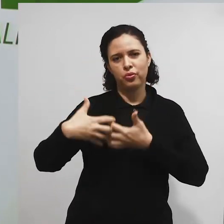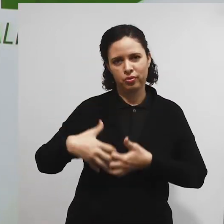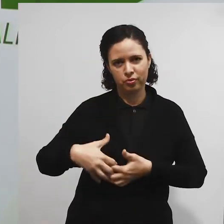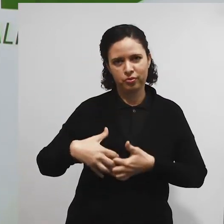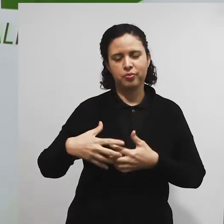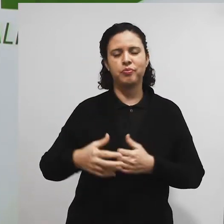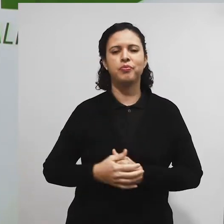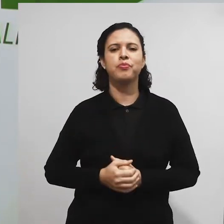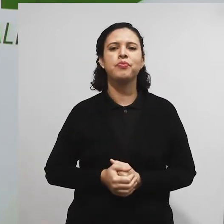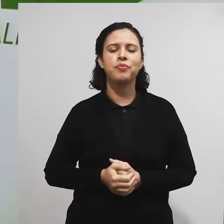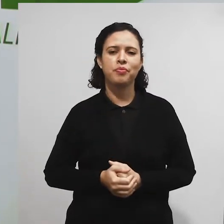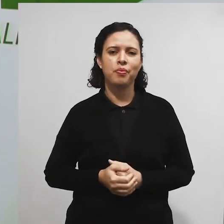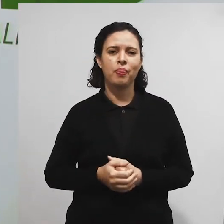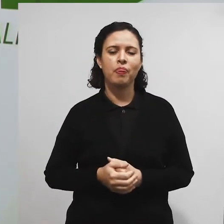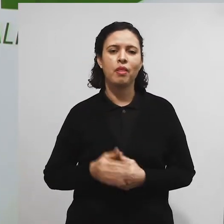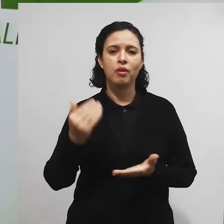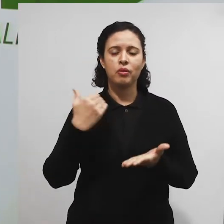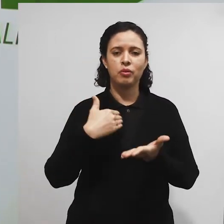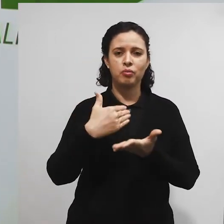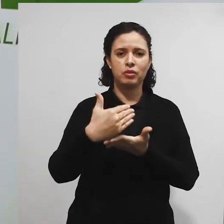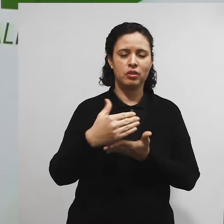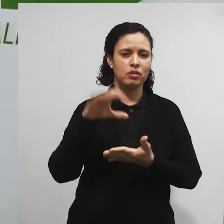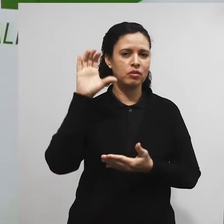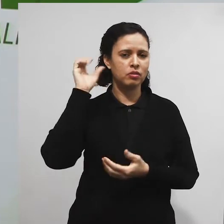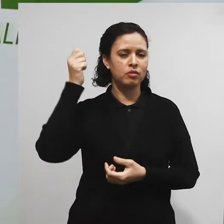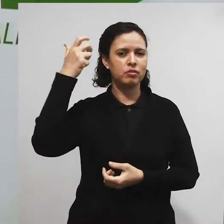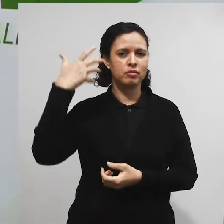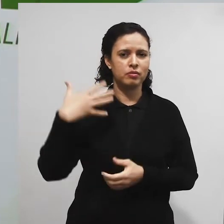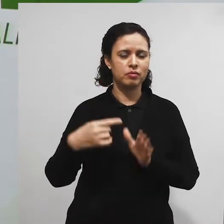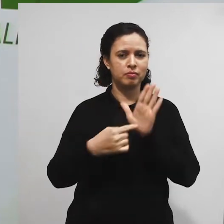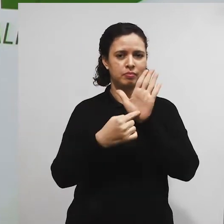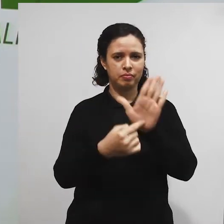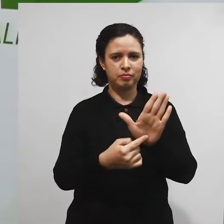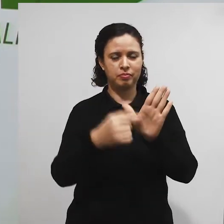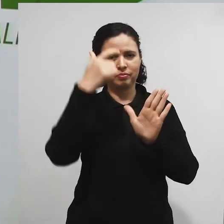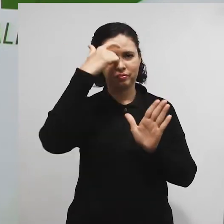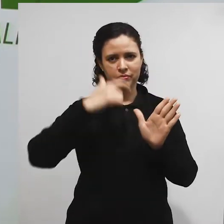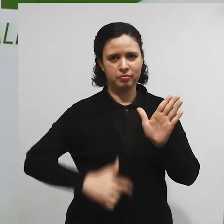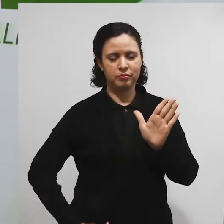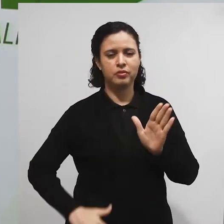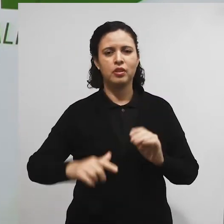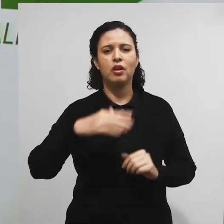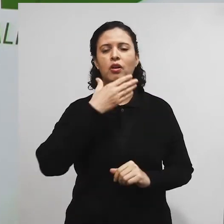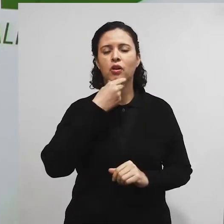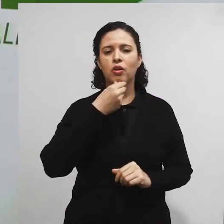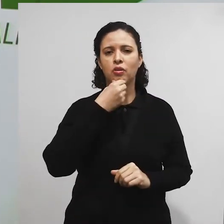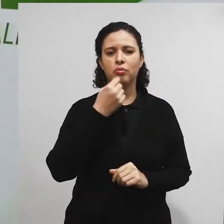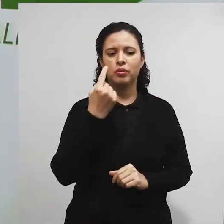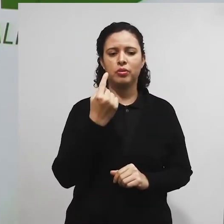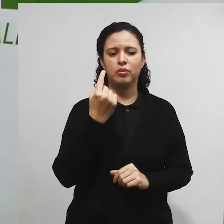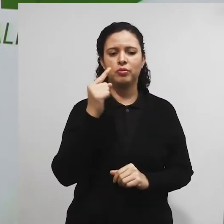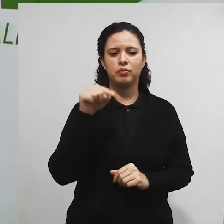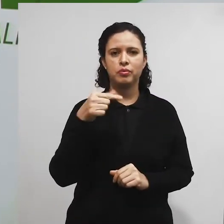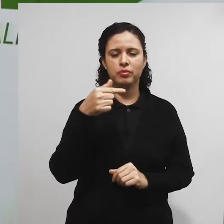Federal de Rondônia. Inicialmente, farei aqui minha autoapresentação. Eu sou um homem